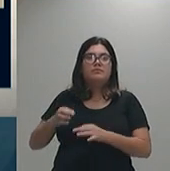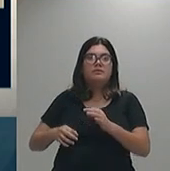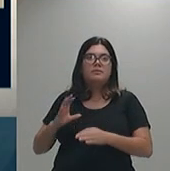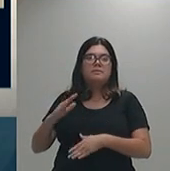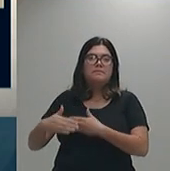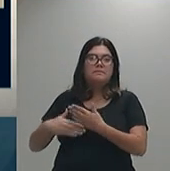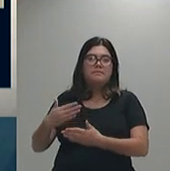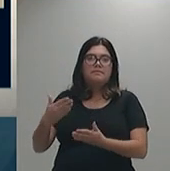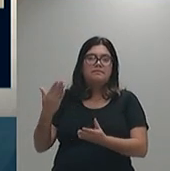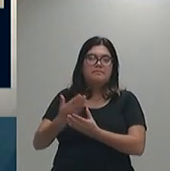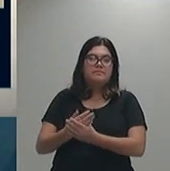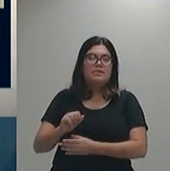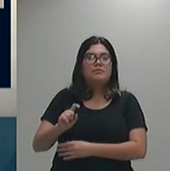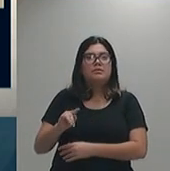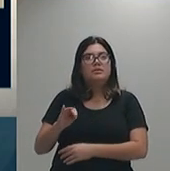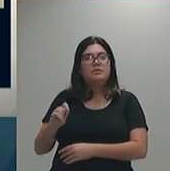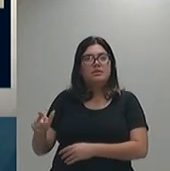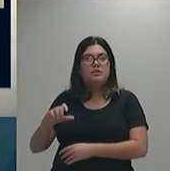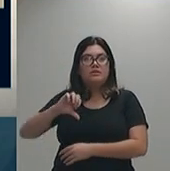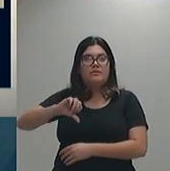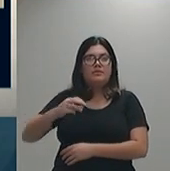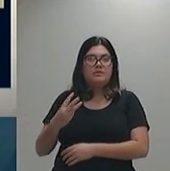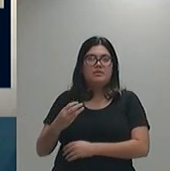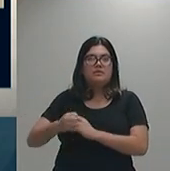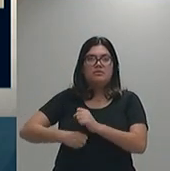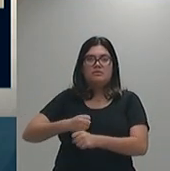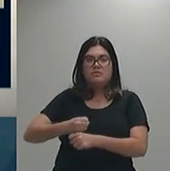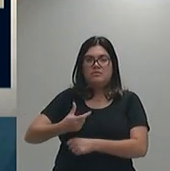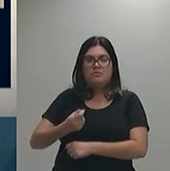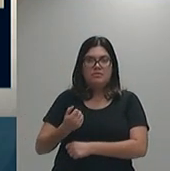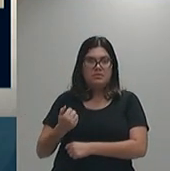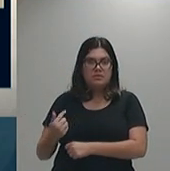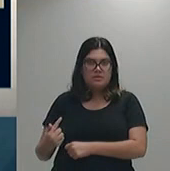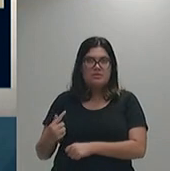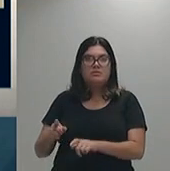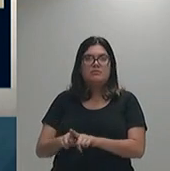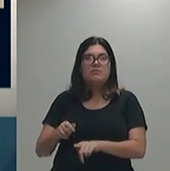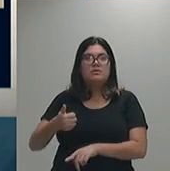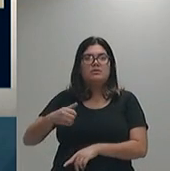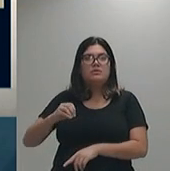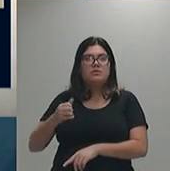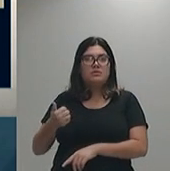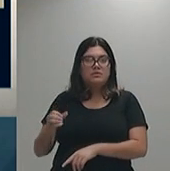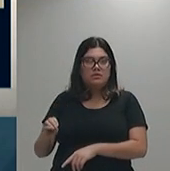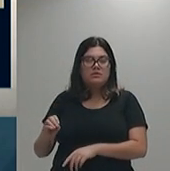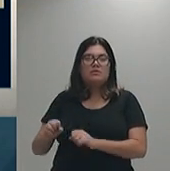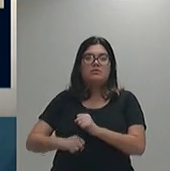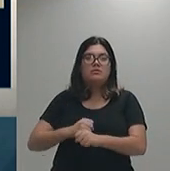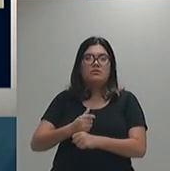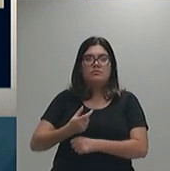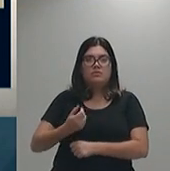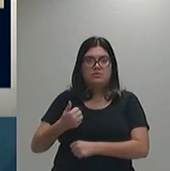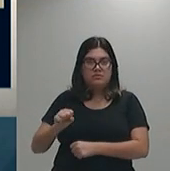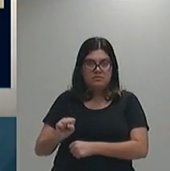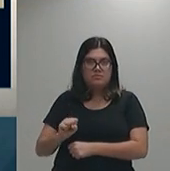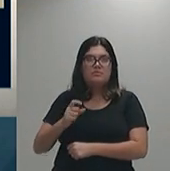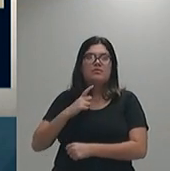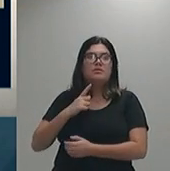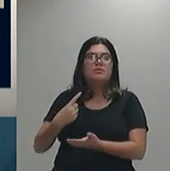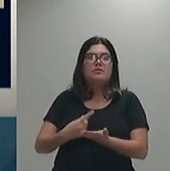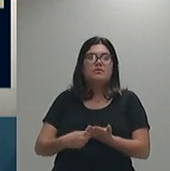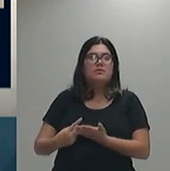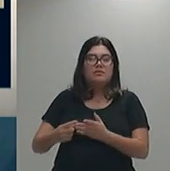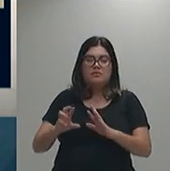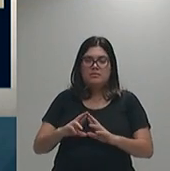arbitrais 93/2017 e 110 de 2018 ambos em trâmite perante a câmara de arbitragem